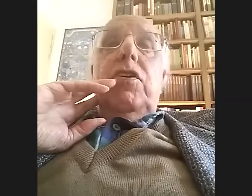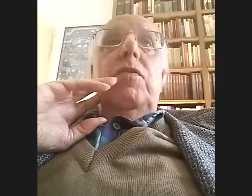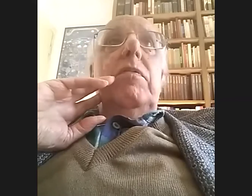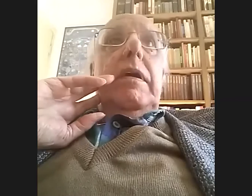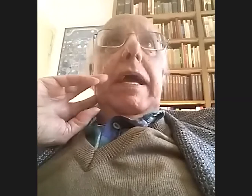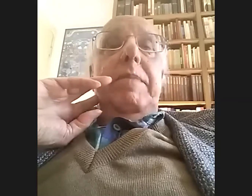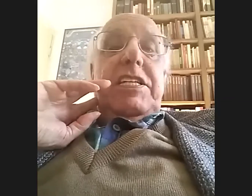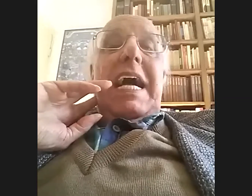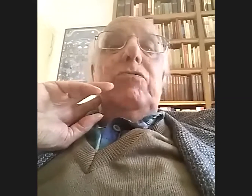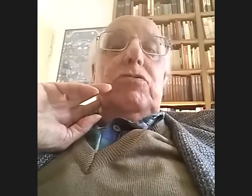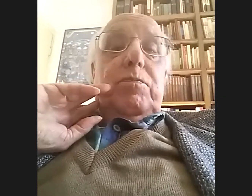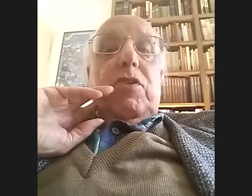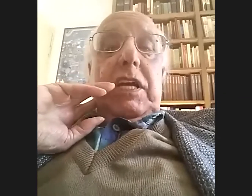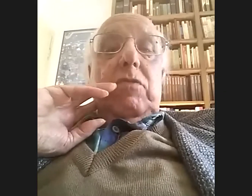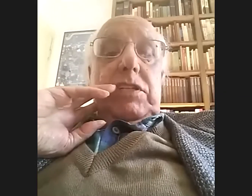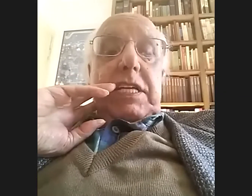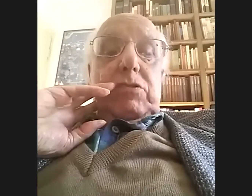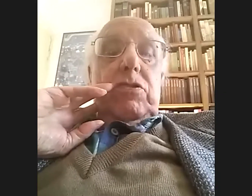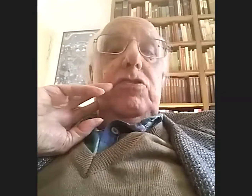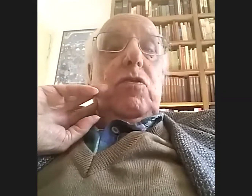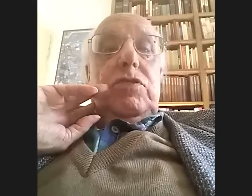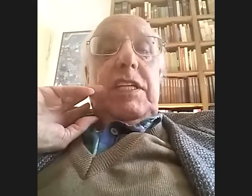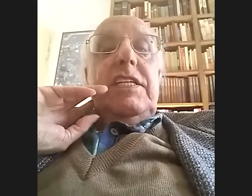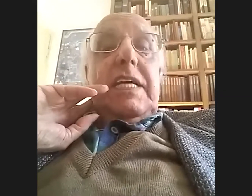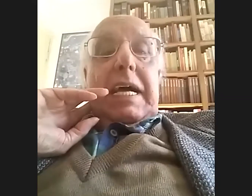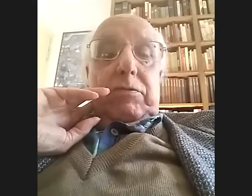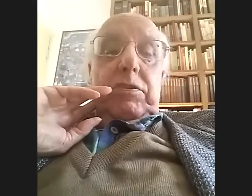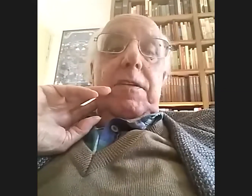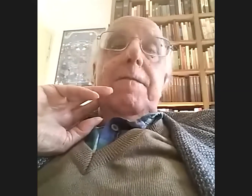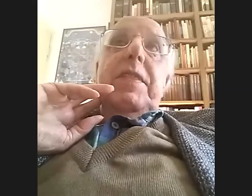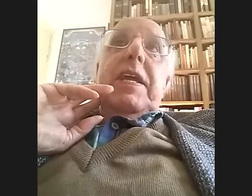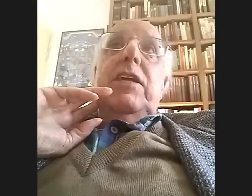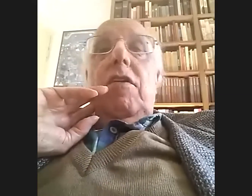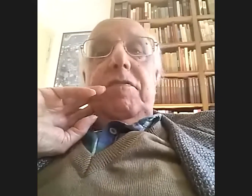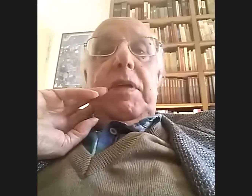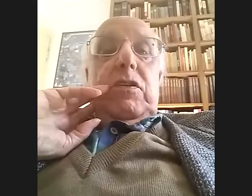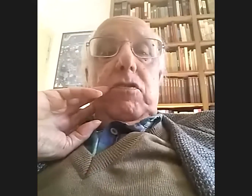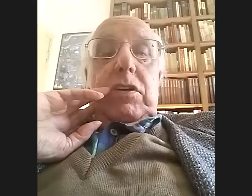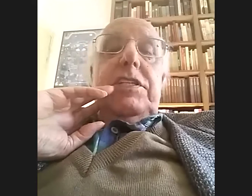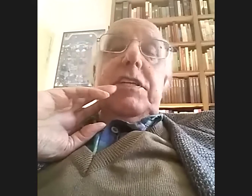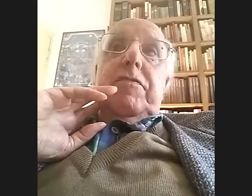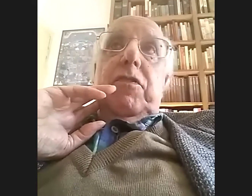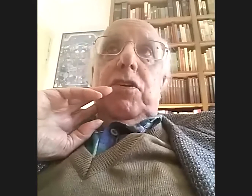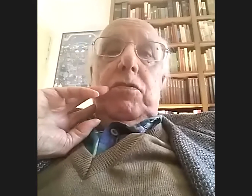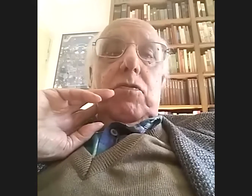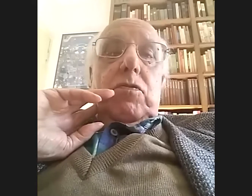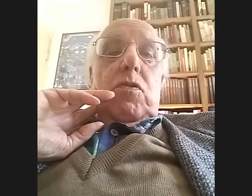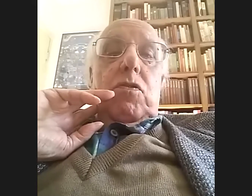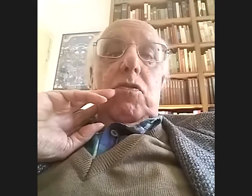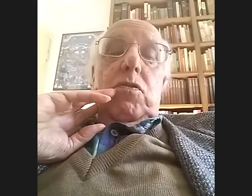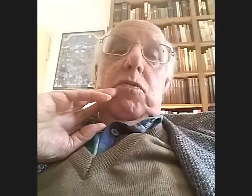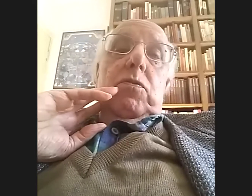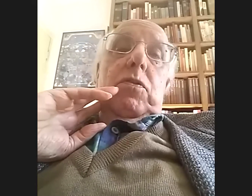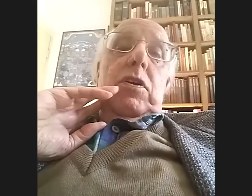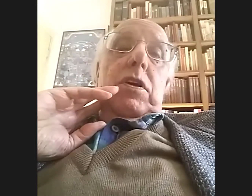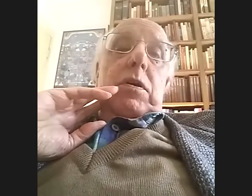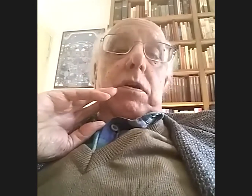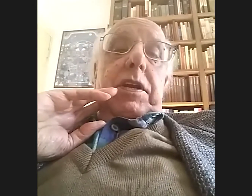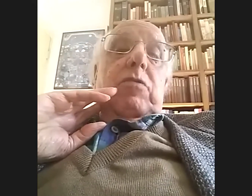foram mediados por negociações com os sindicatos e 9 milhões foram